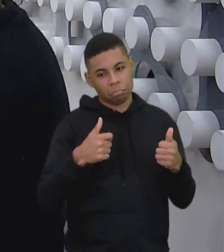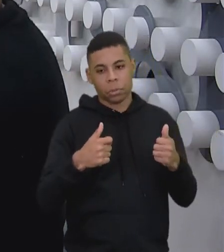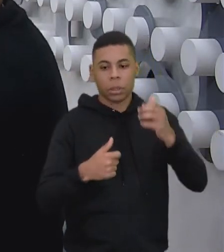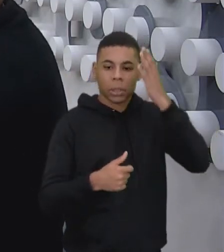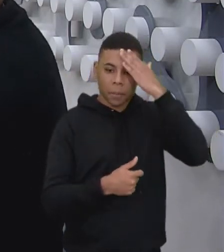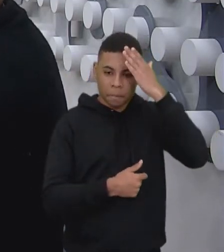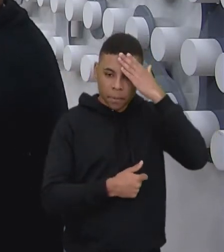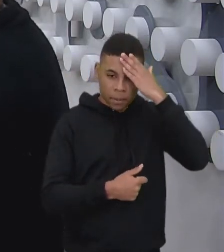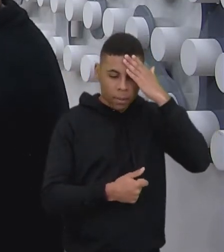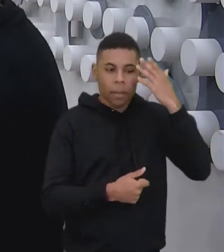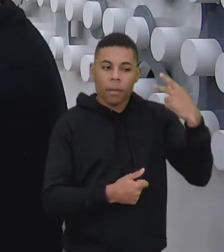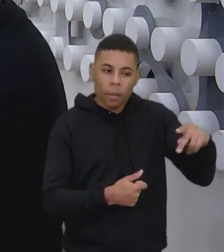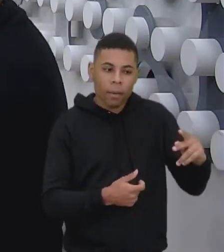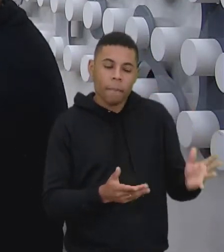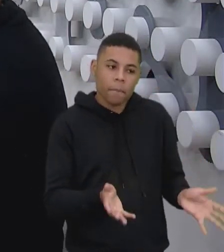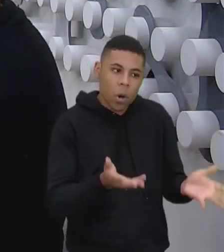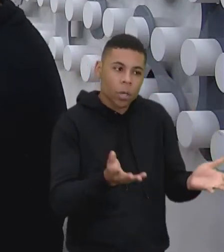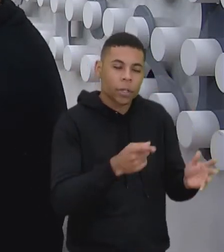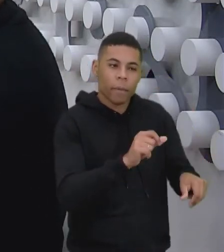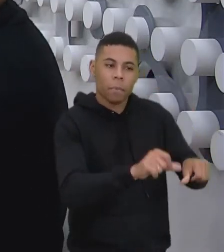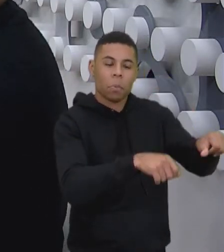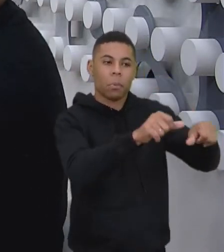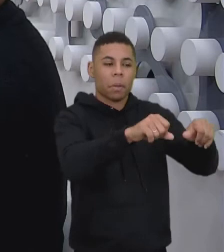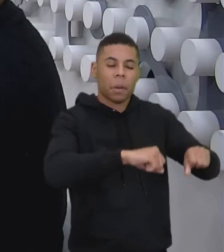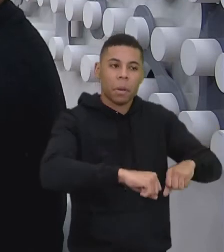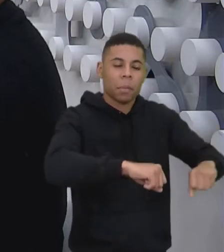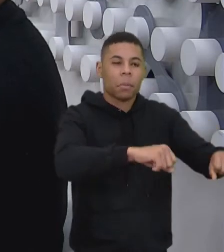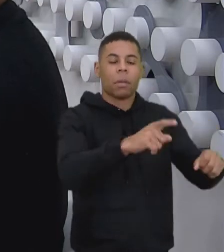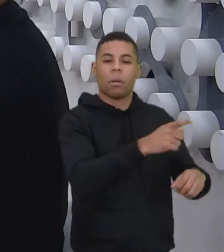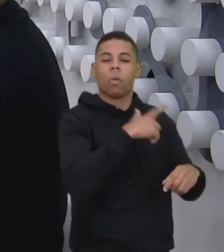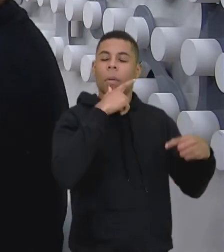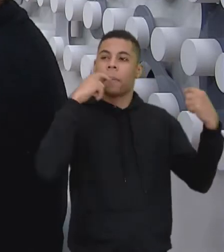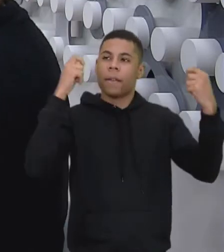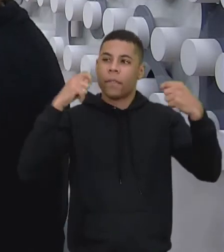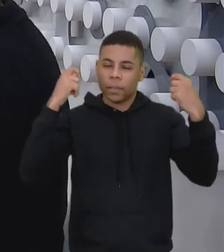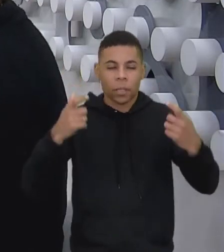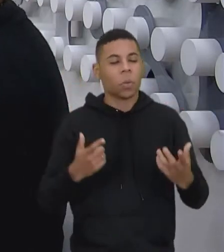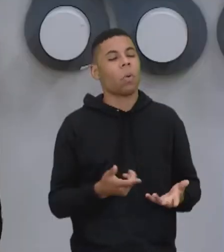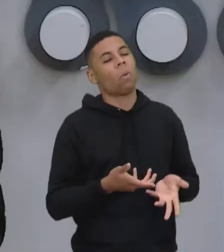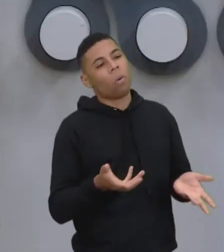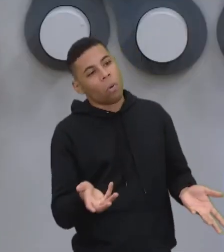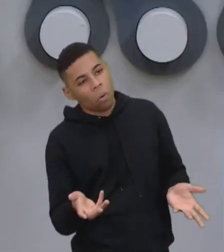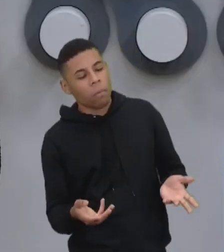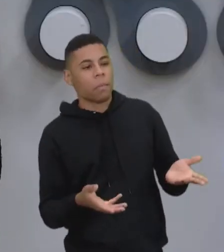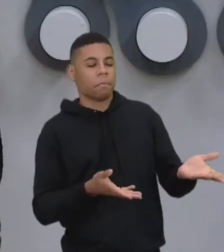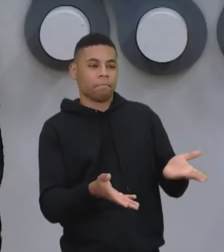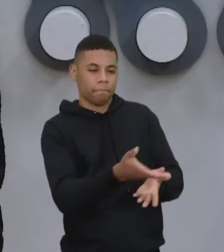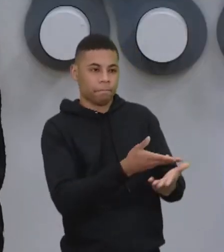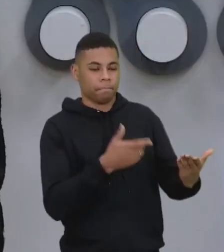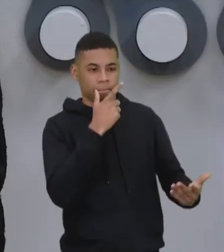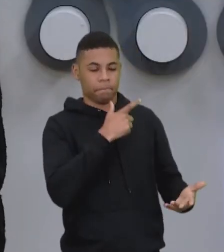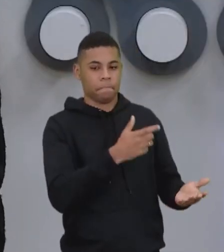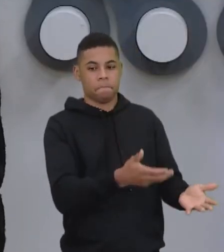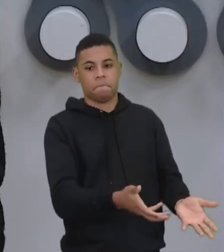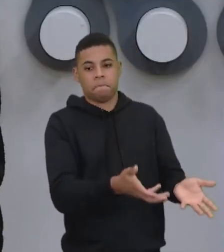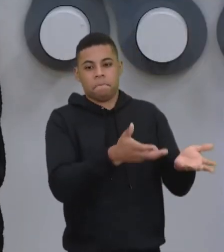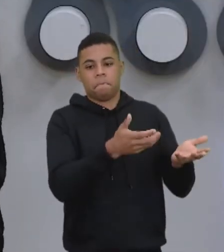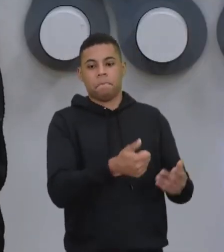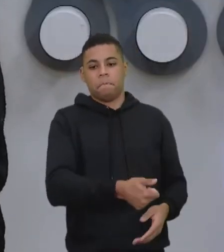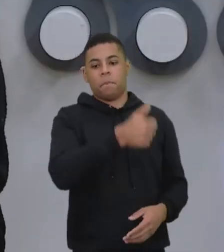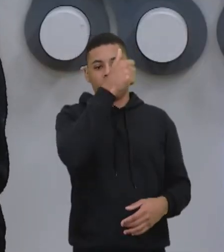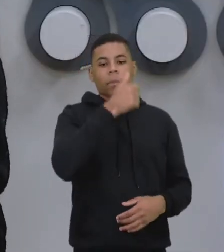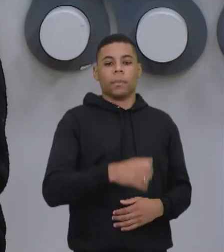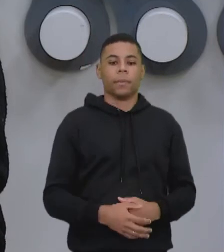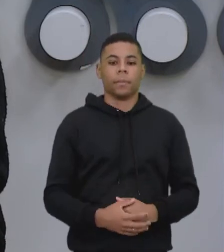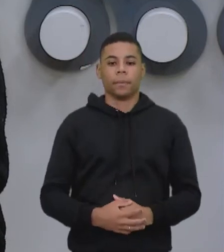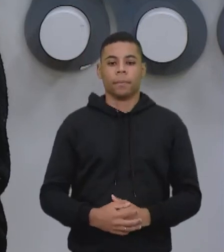para poder motivar aí movimentações, manifestações e interações que gerem aí alguma coisa, frutos